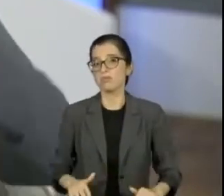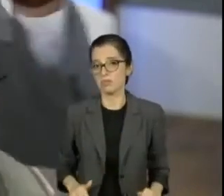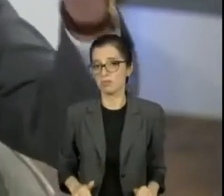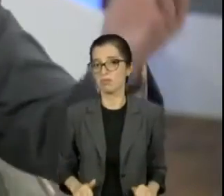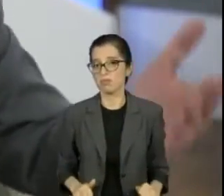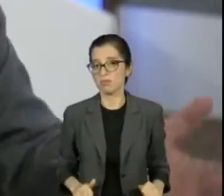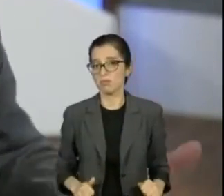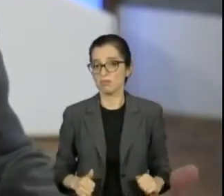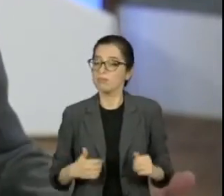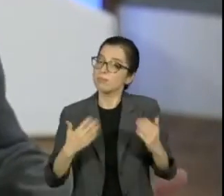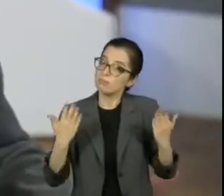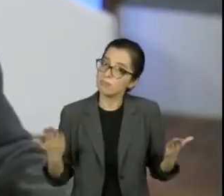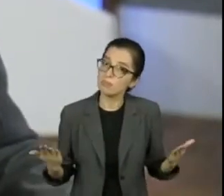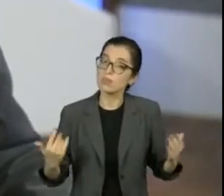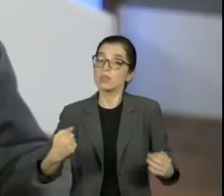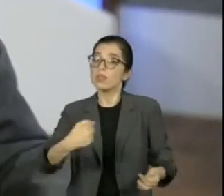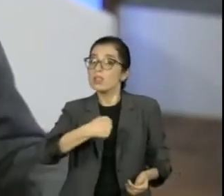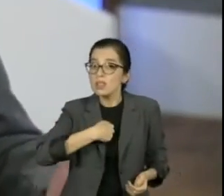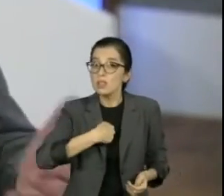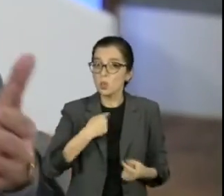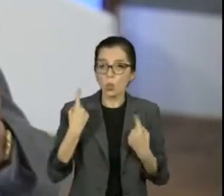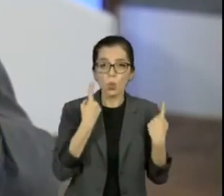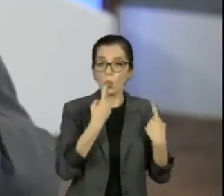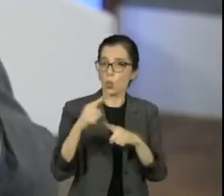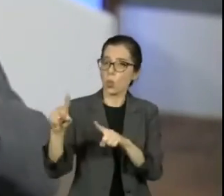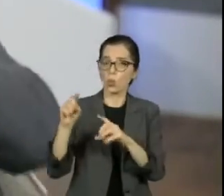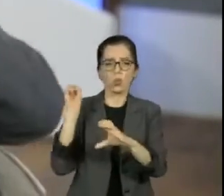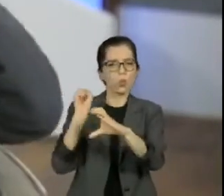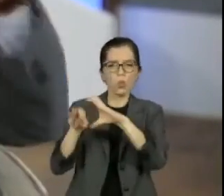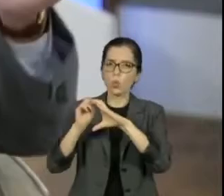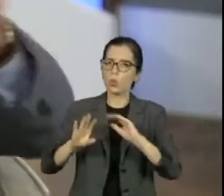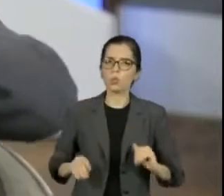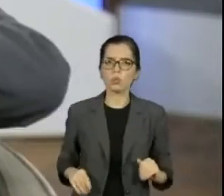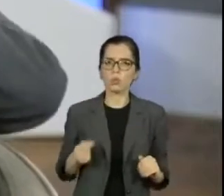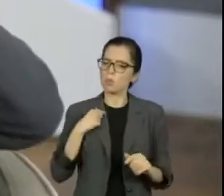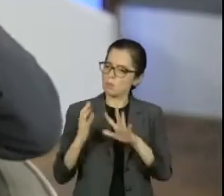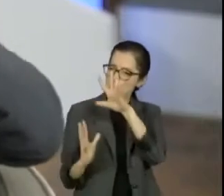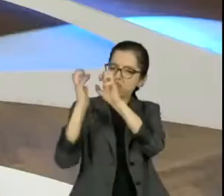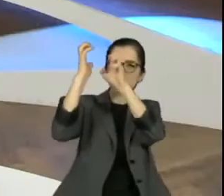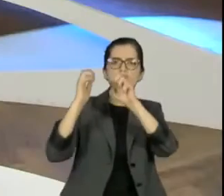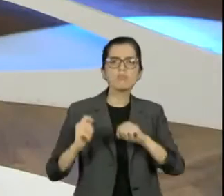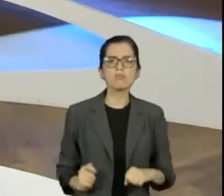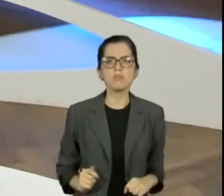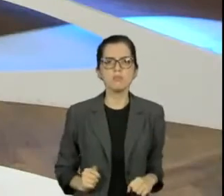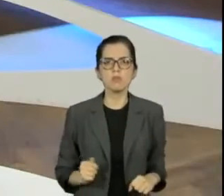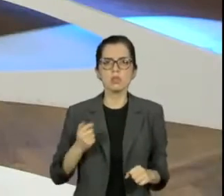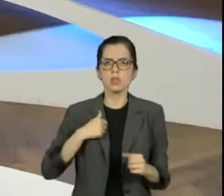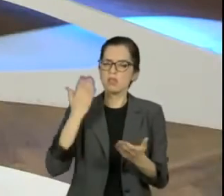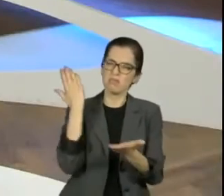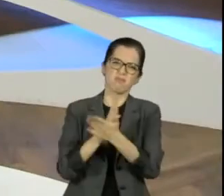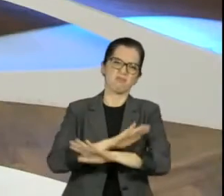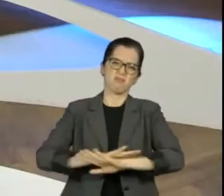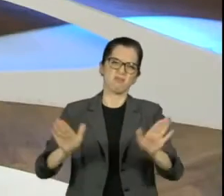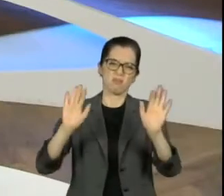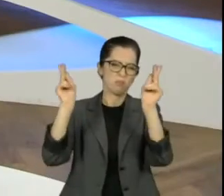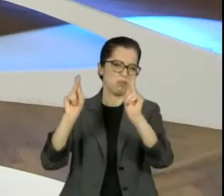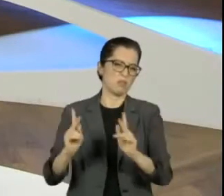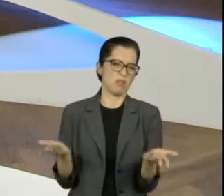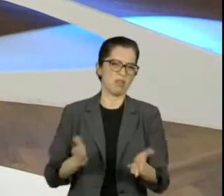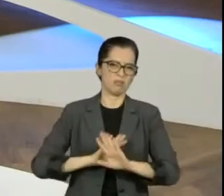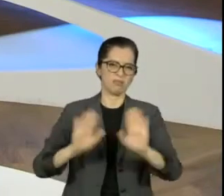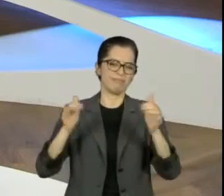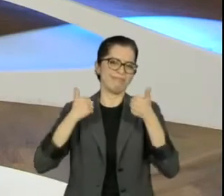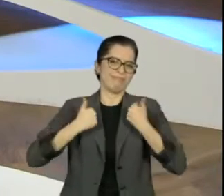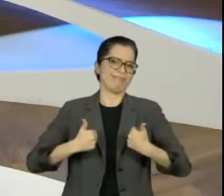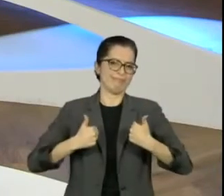briga pública minha com a Rede Globo, né? Que depois acabou, não tem mais nada e tudo bem. Mas